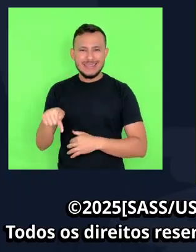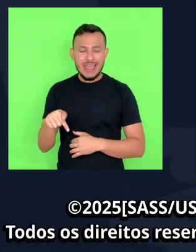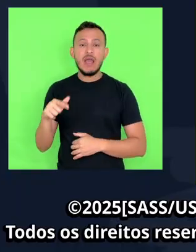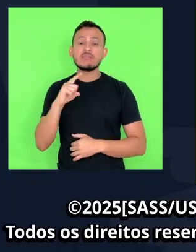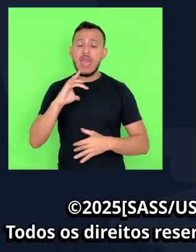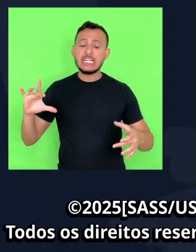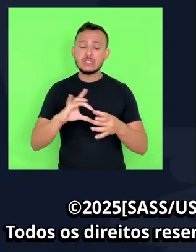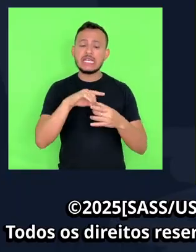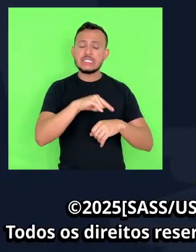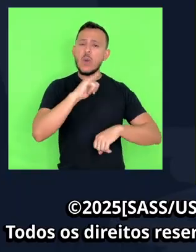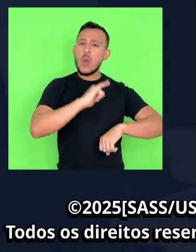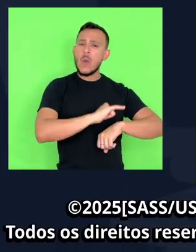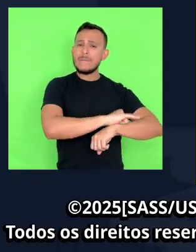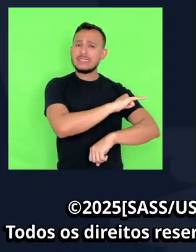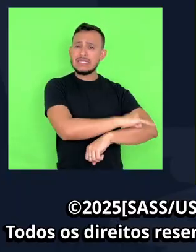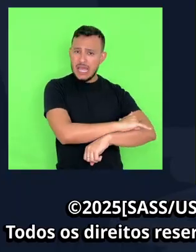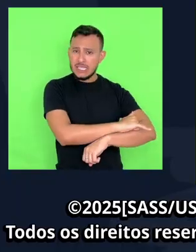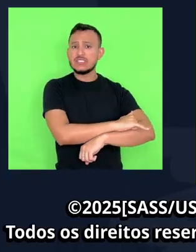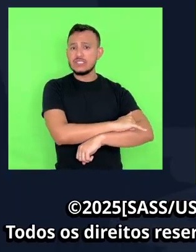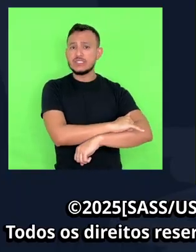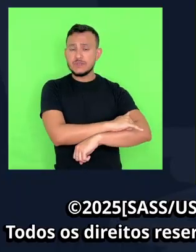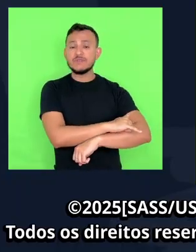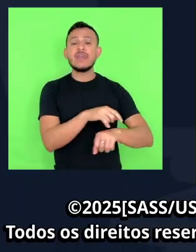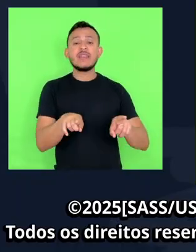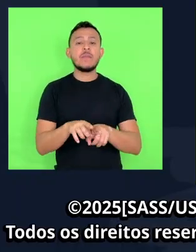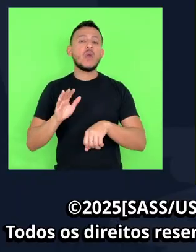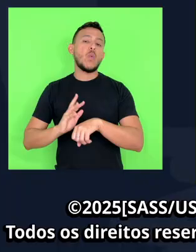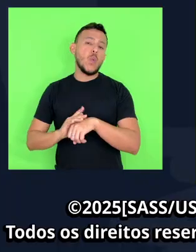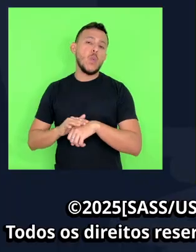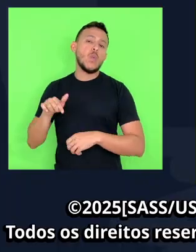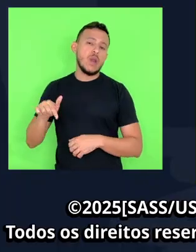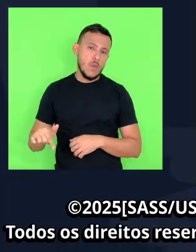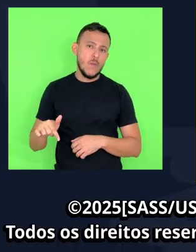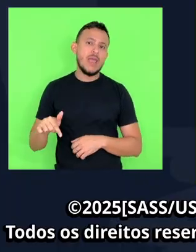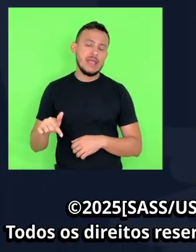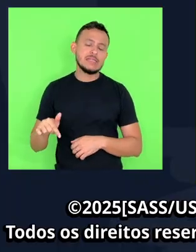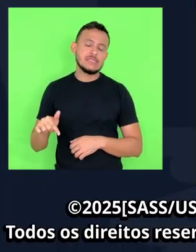se associa com a obesidade e com as doenças crônicas não